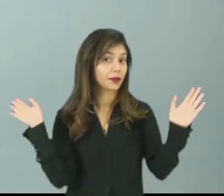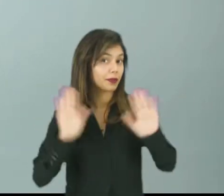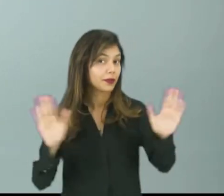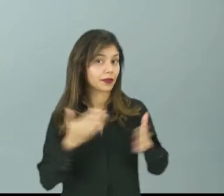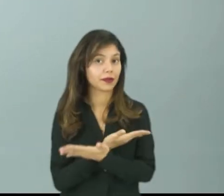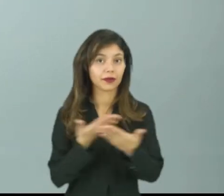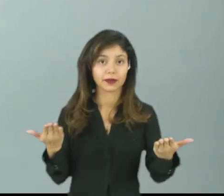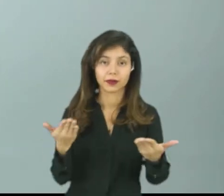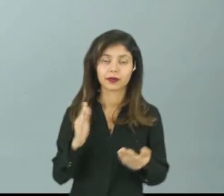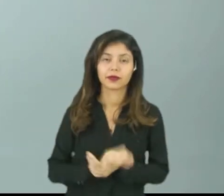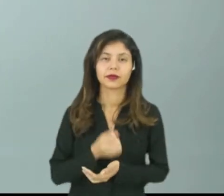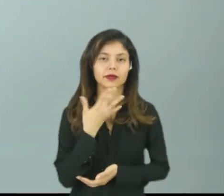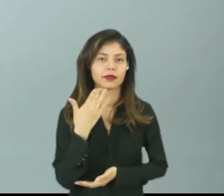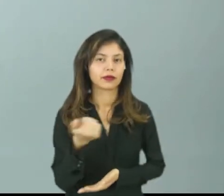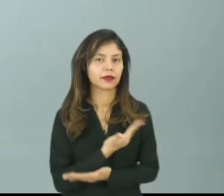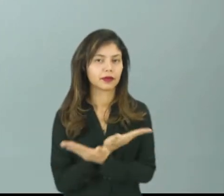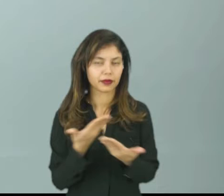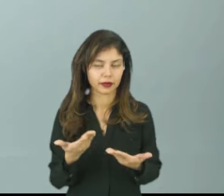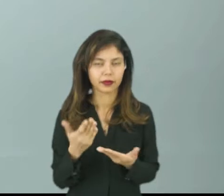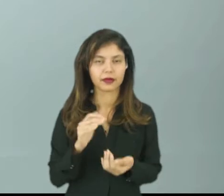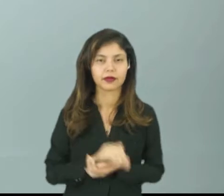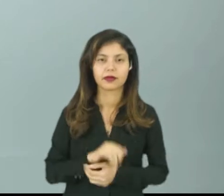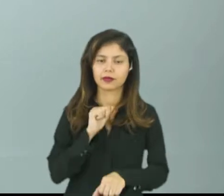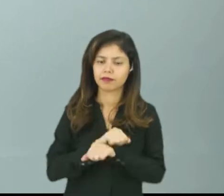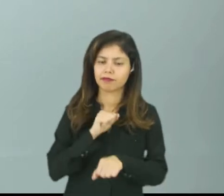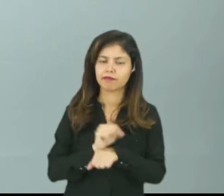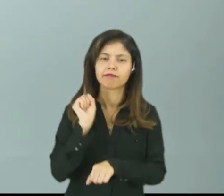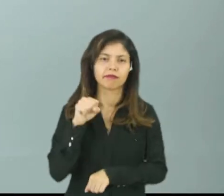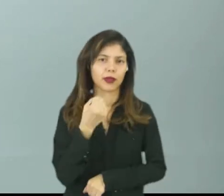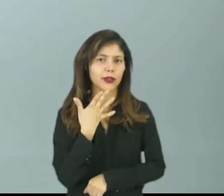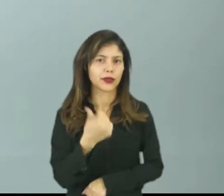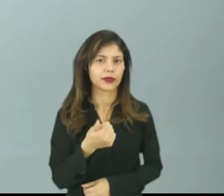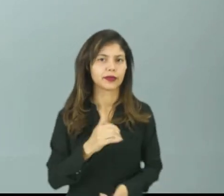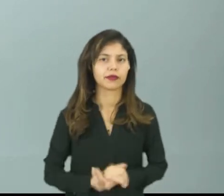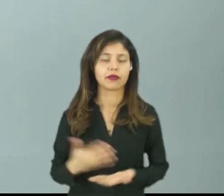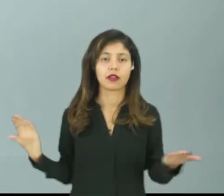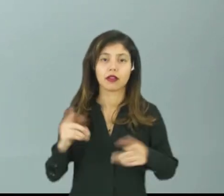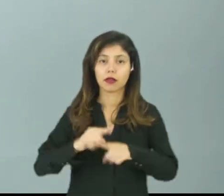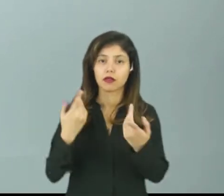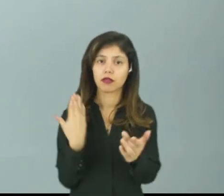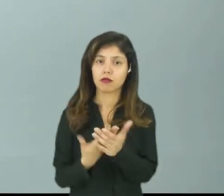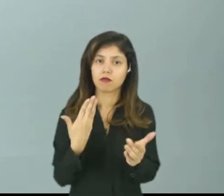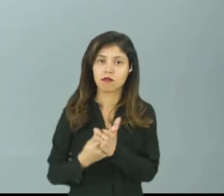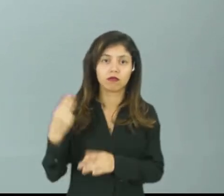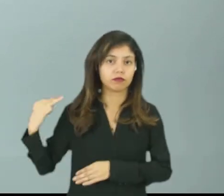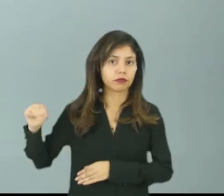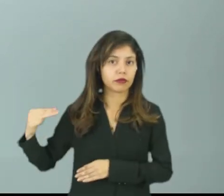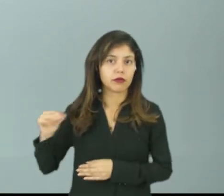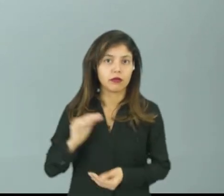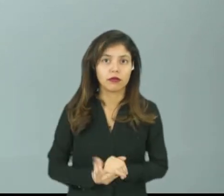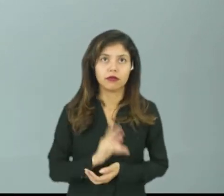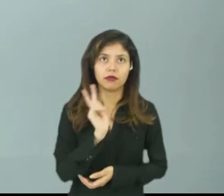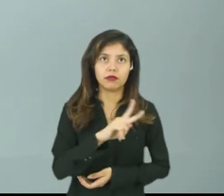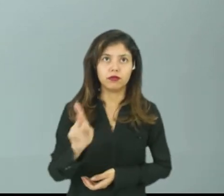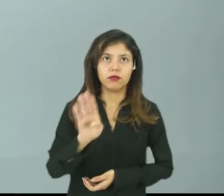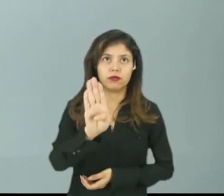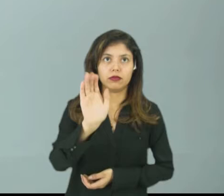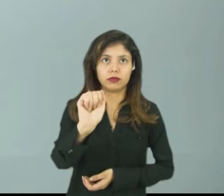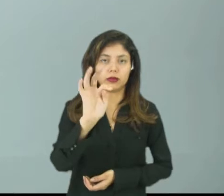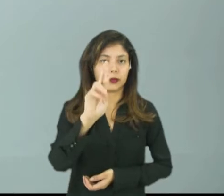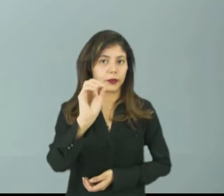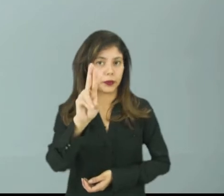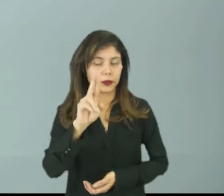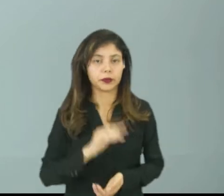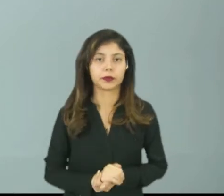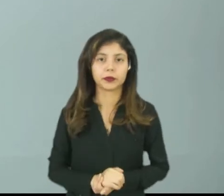Olá pessoal, tudo bem? Espero que esteja tudo bem com vocês. Nós vamos a mais uma aula de matemática. Meu nome é professor Bartô